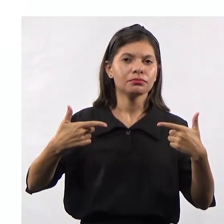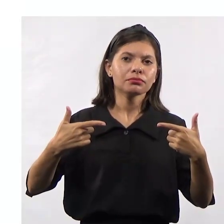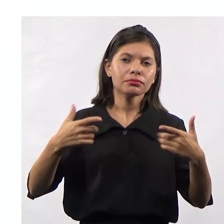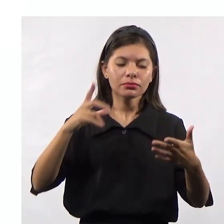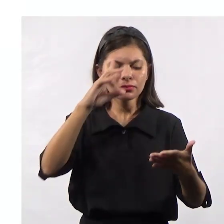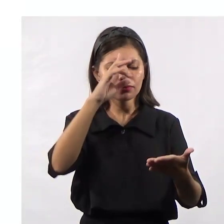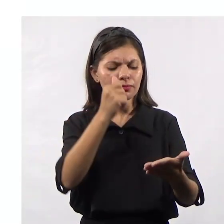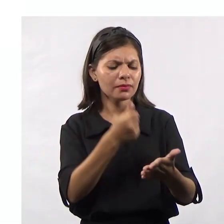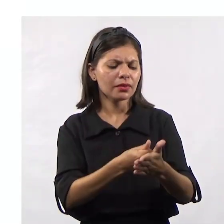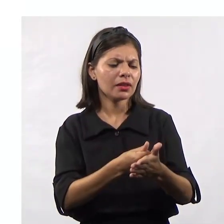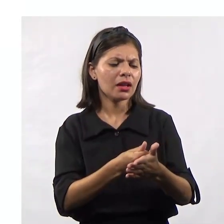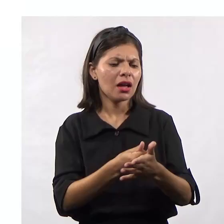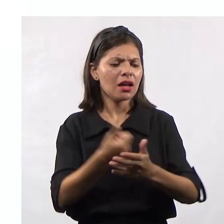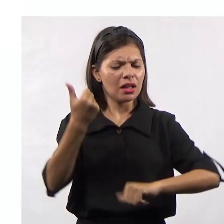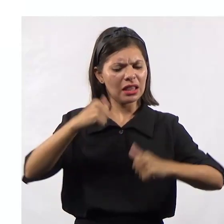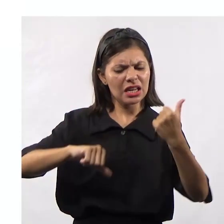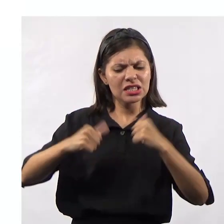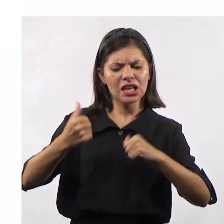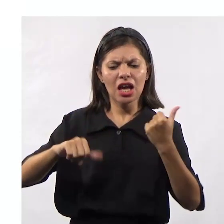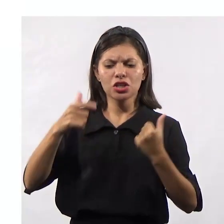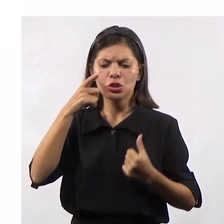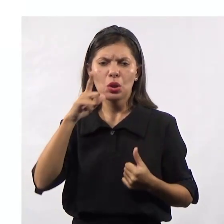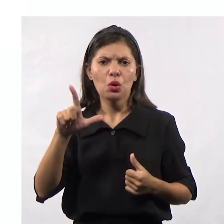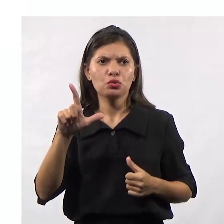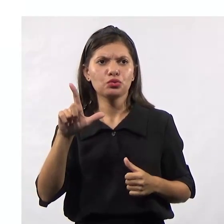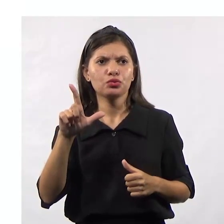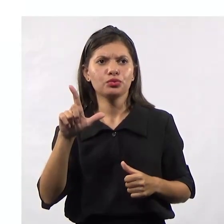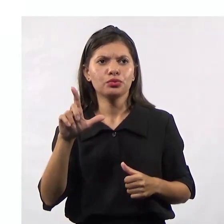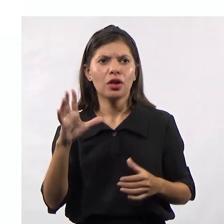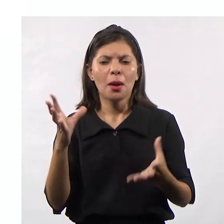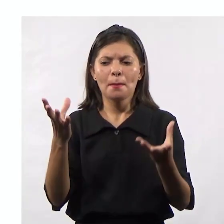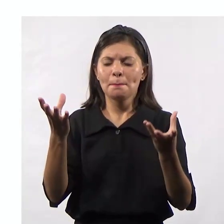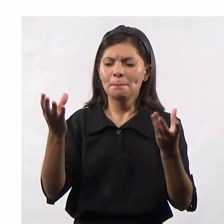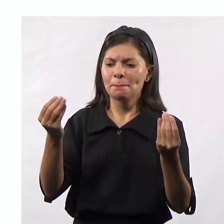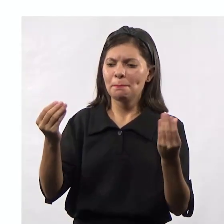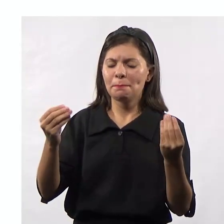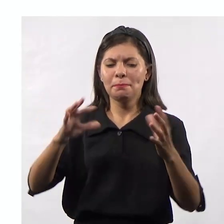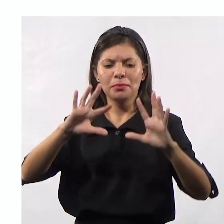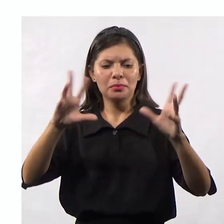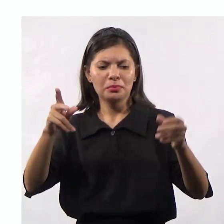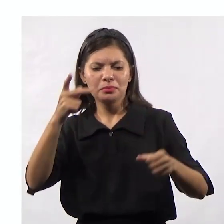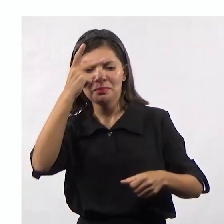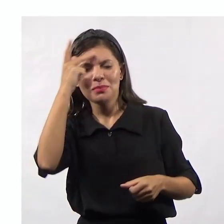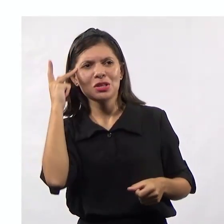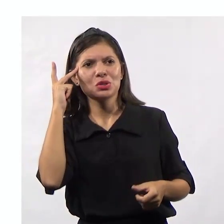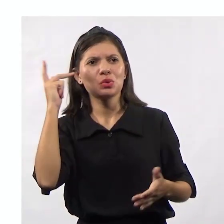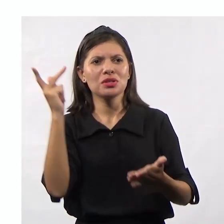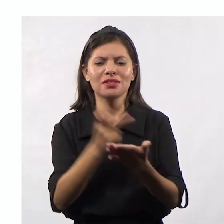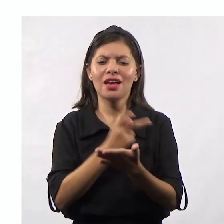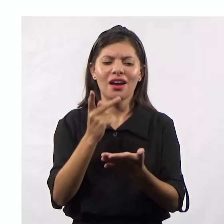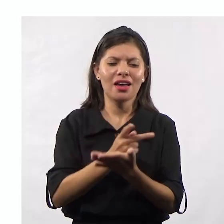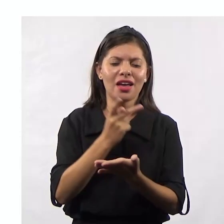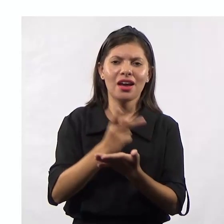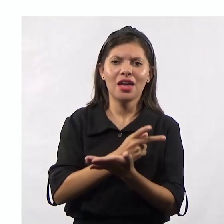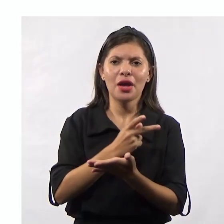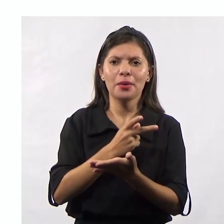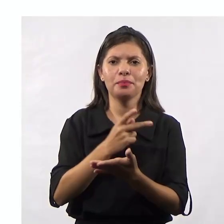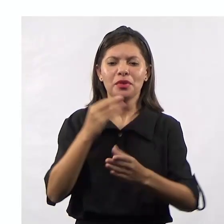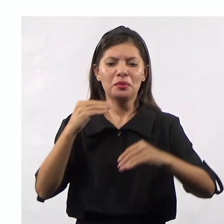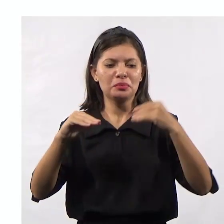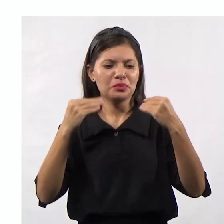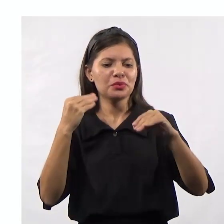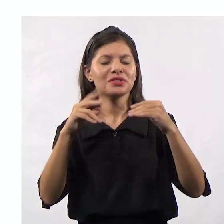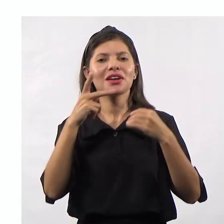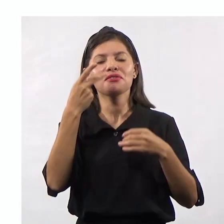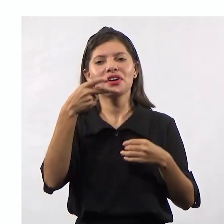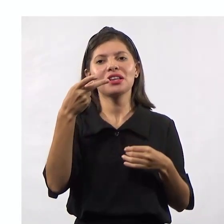recorrida. E ela pode reconsiderar. Poxa, todo mundo erra, né? Todo mundo erra. Tem até um pagode que fala, todo mundo erra.